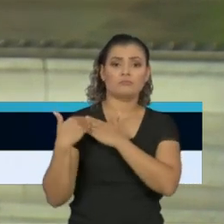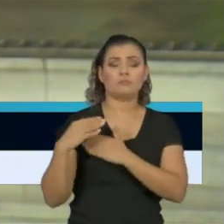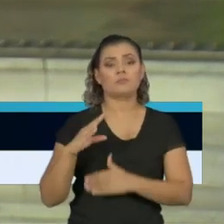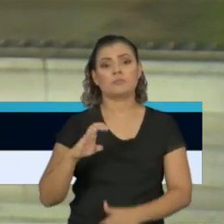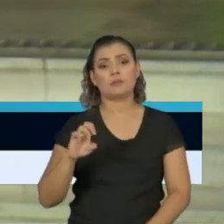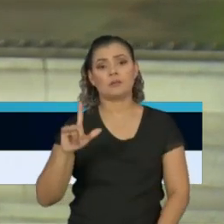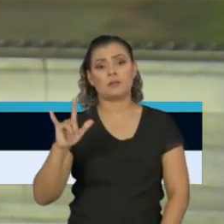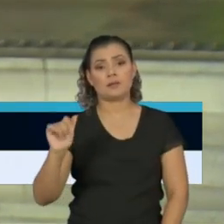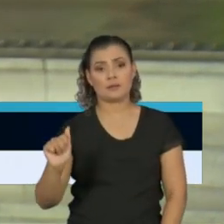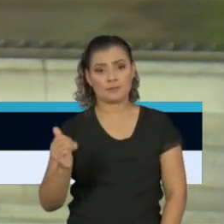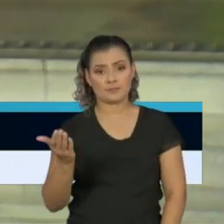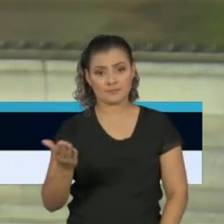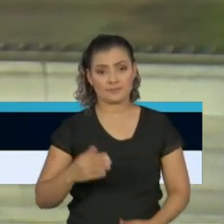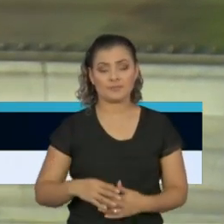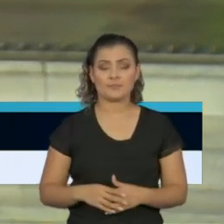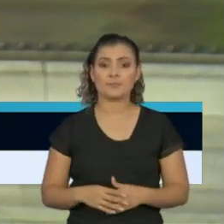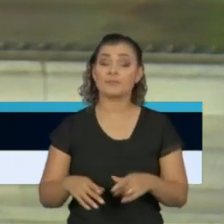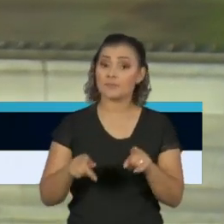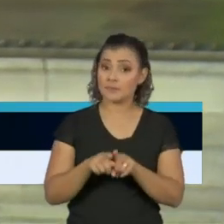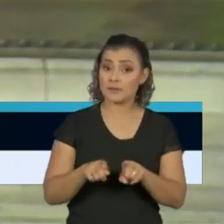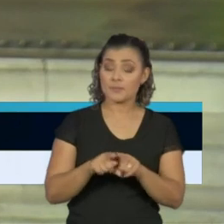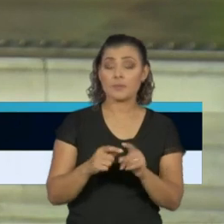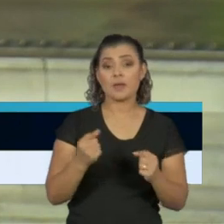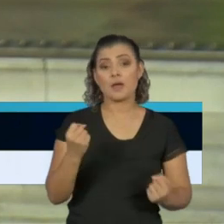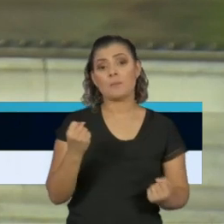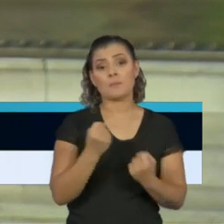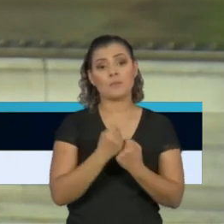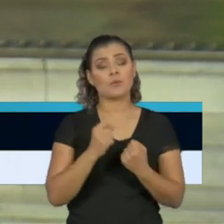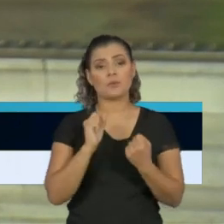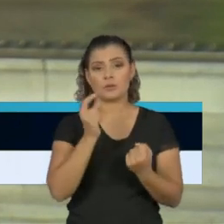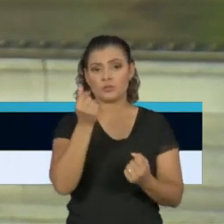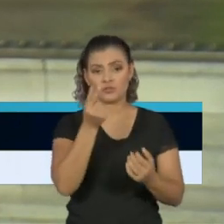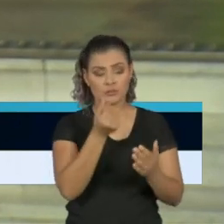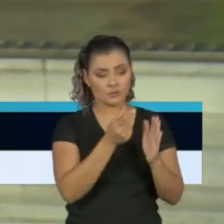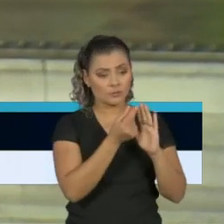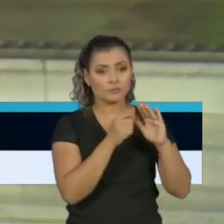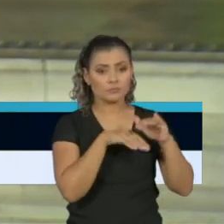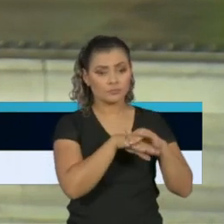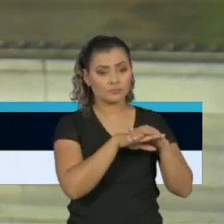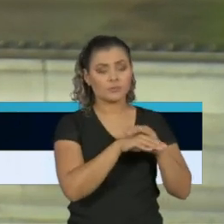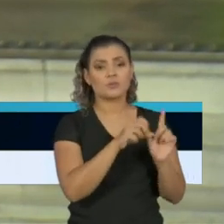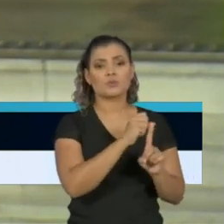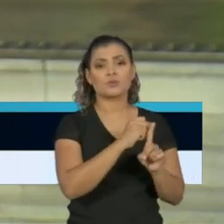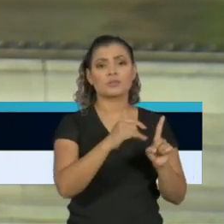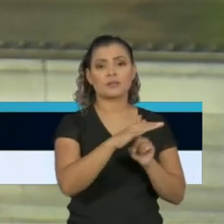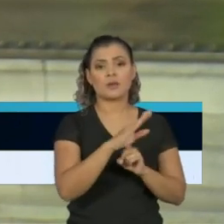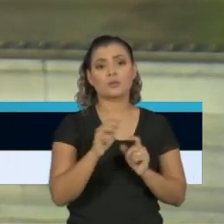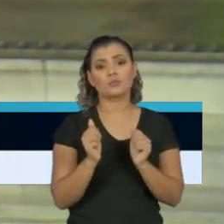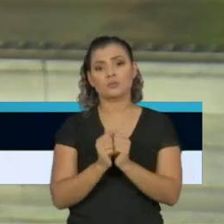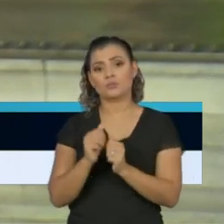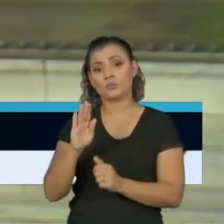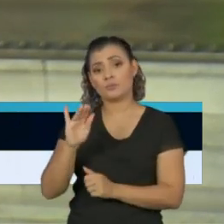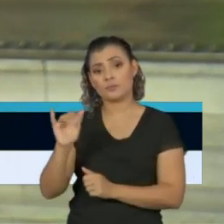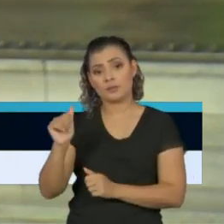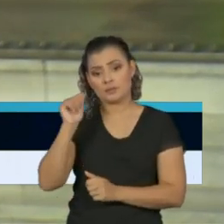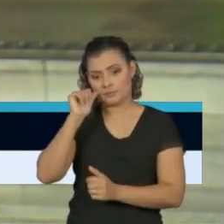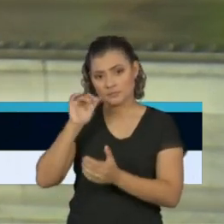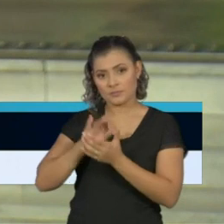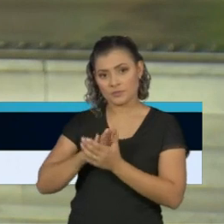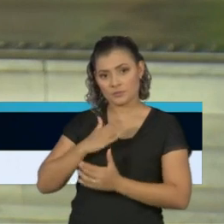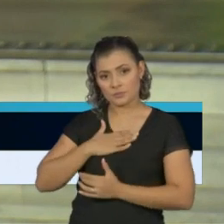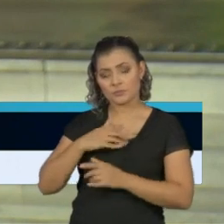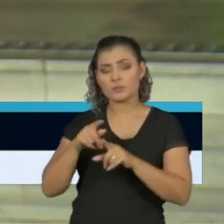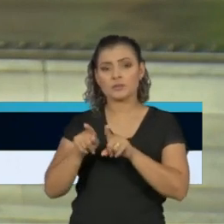Parnes, mas também com o apoio do Fundo Social, com a Bia Dória, minha esposa, e toda